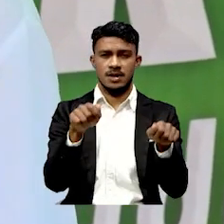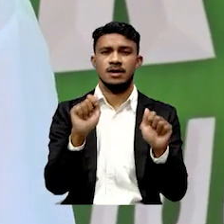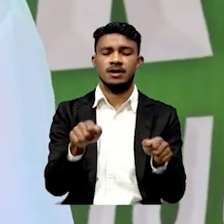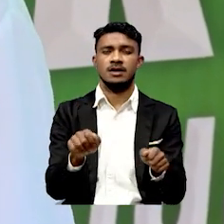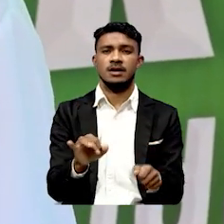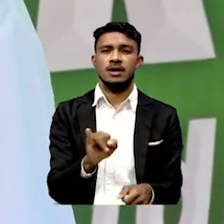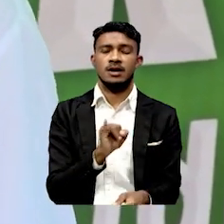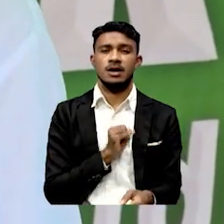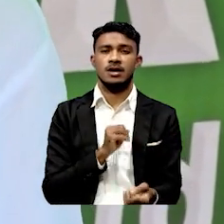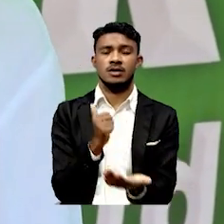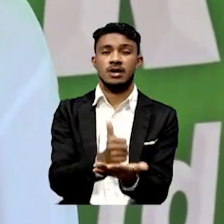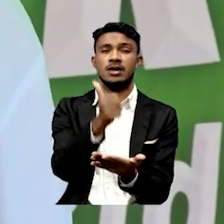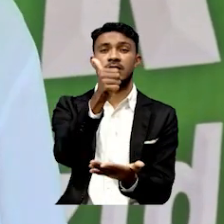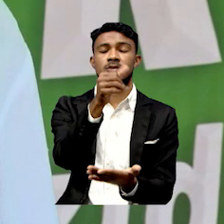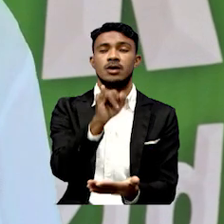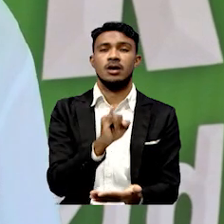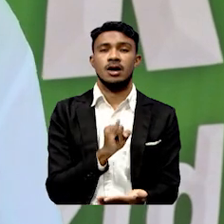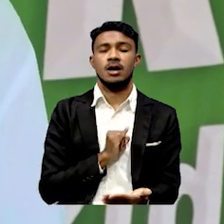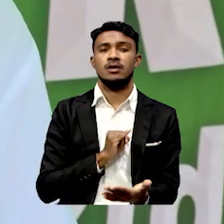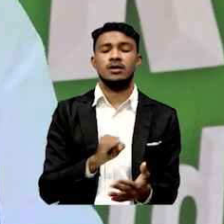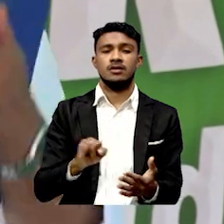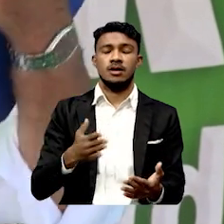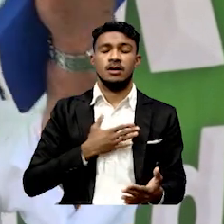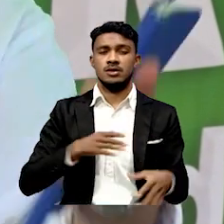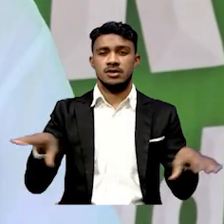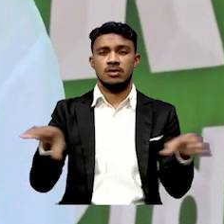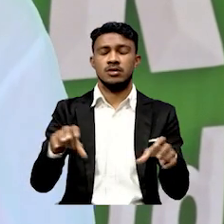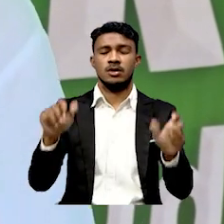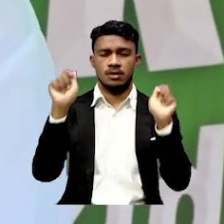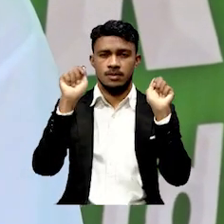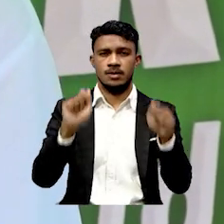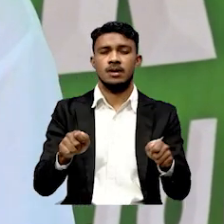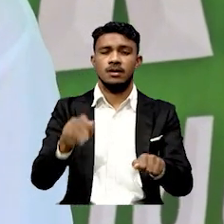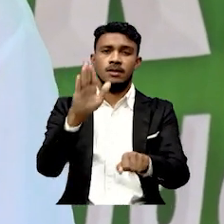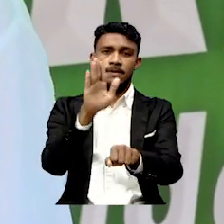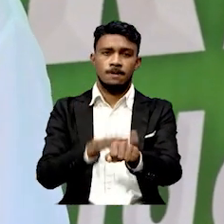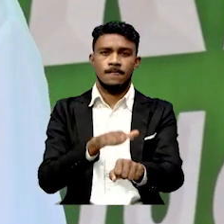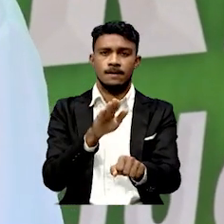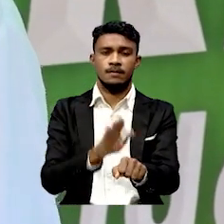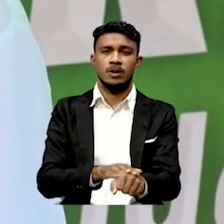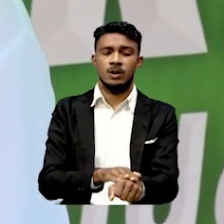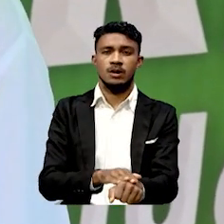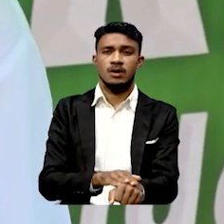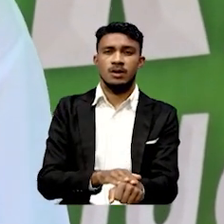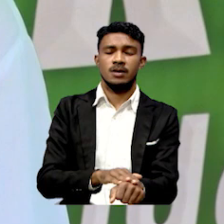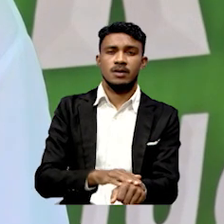Hau eleito caric, hau ni obrigação, a tu, bolo procurador-geral da